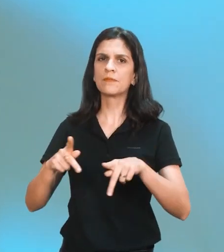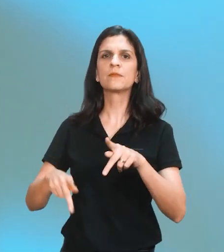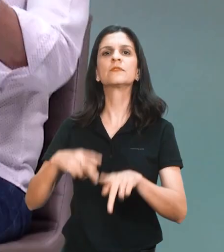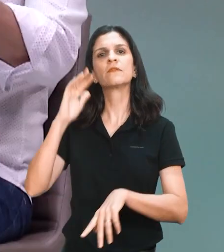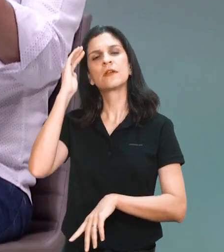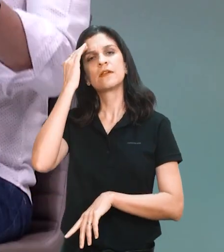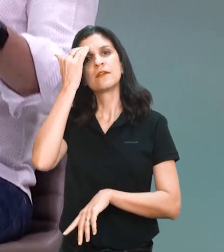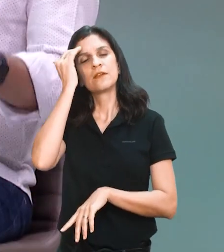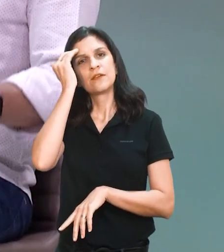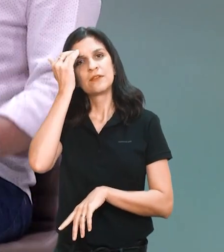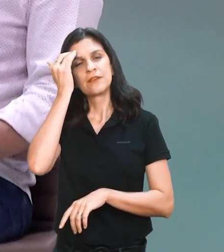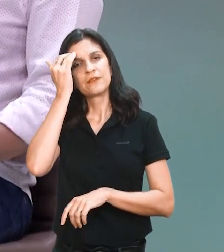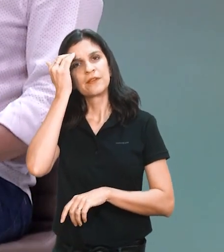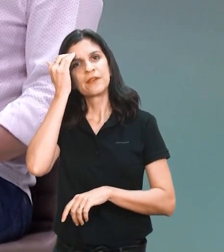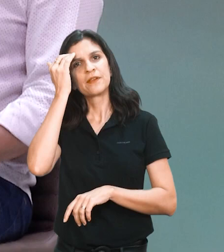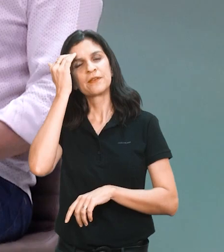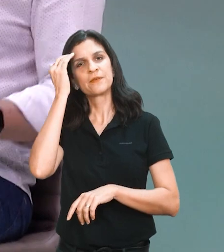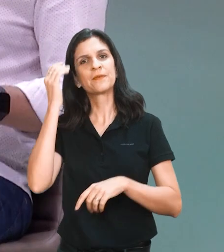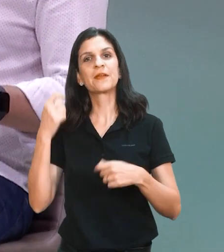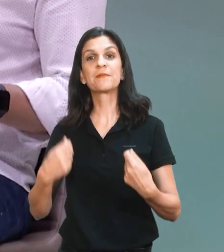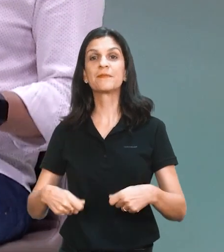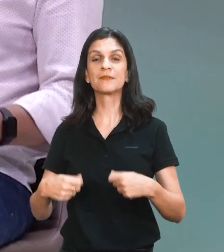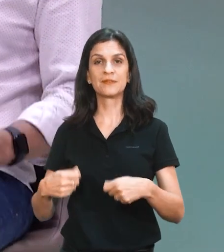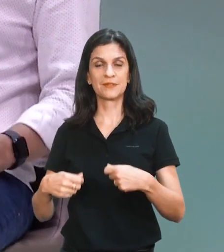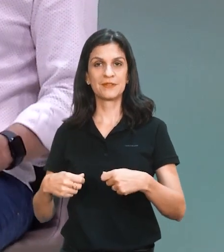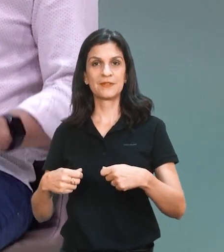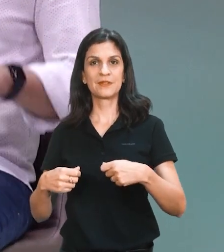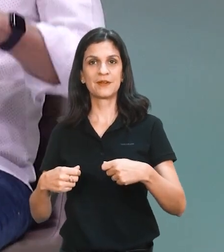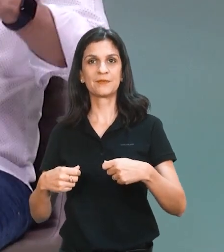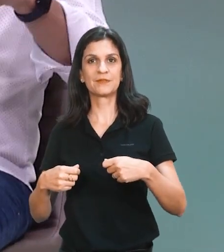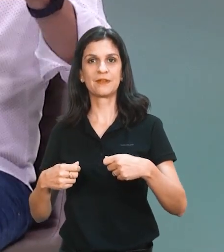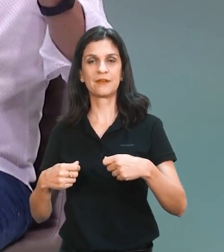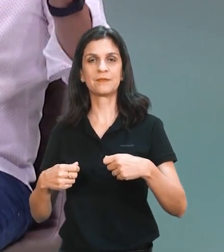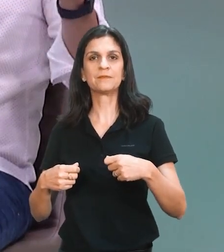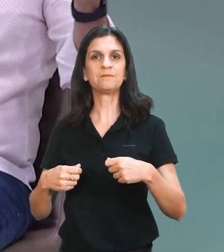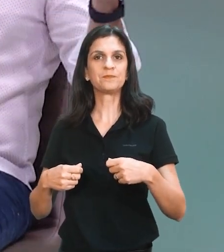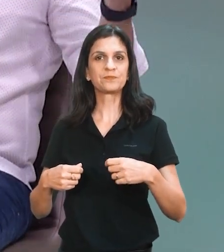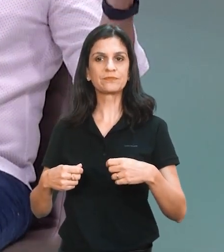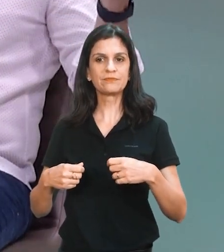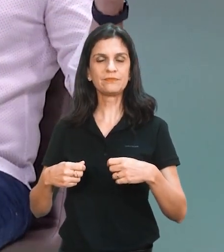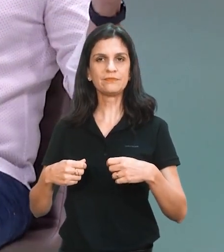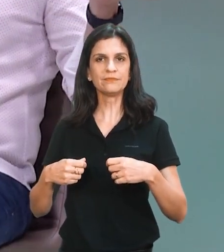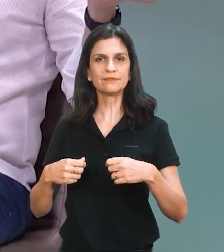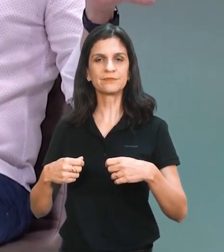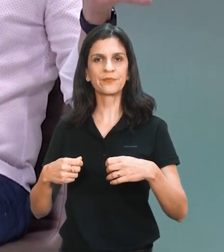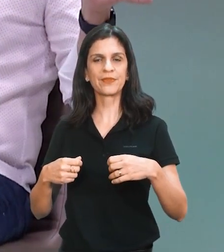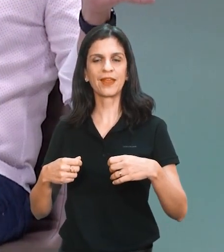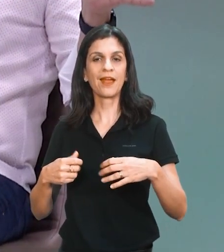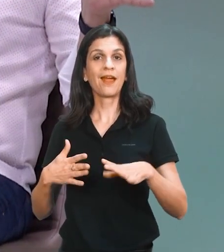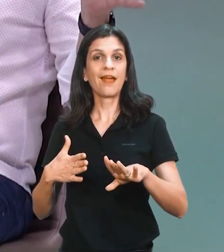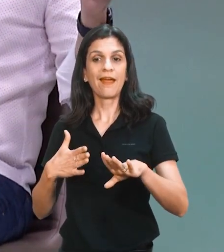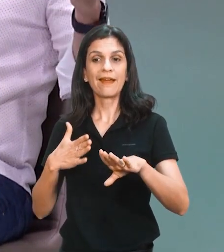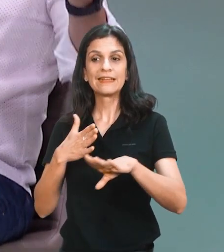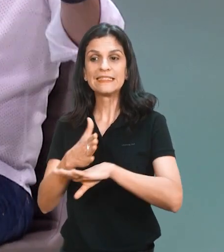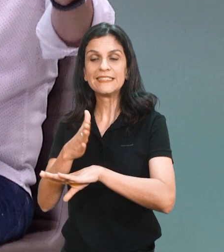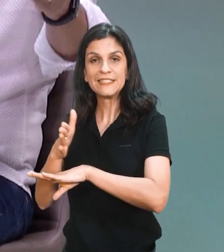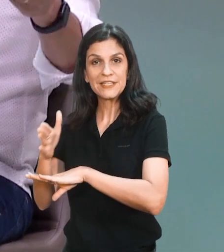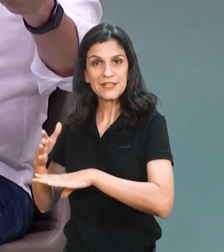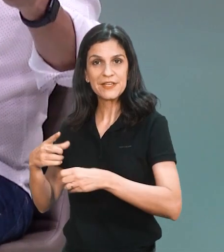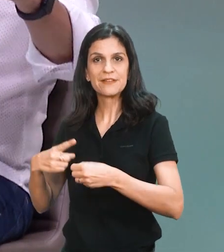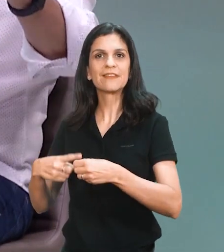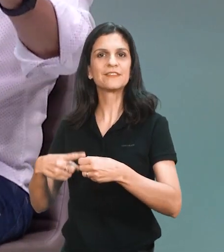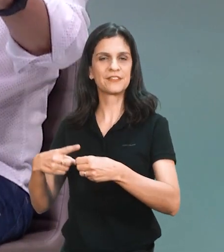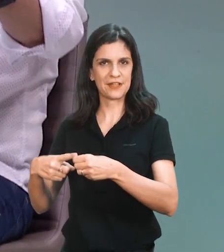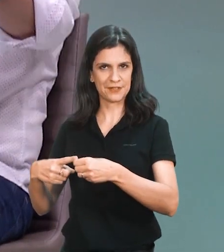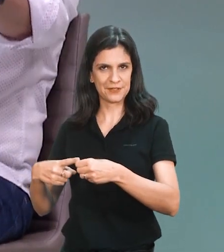projeto, a população ela também vai entendendo que nós estamos ali por quê? Porque a gente vai caminhando na cidade, vamos